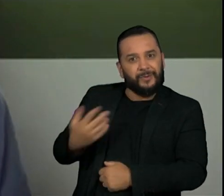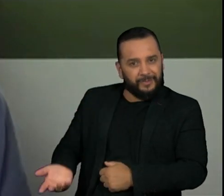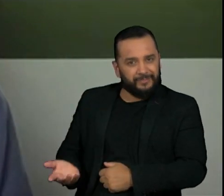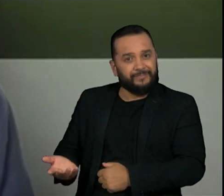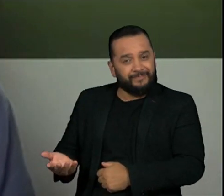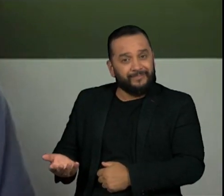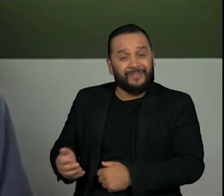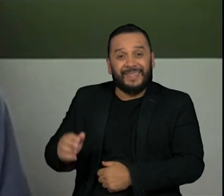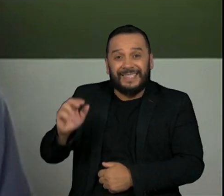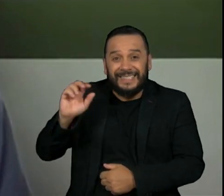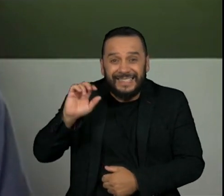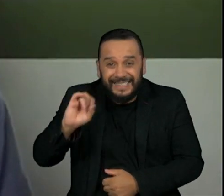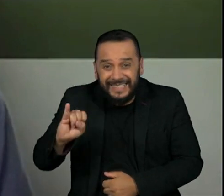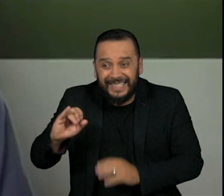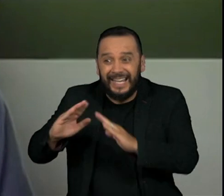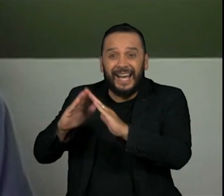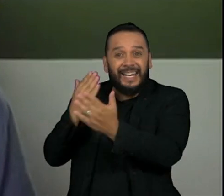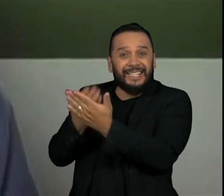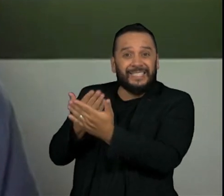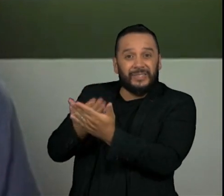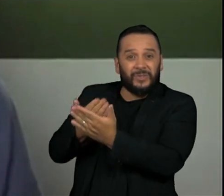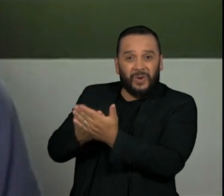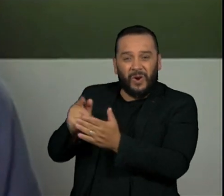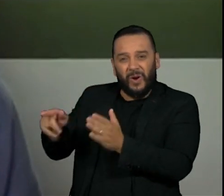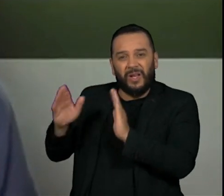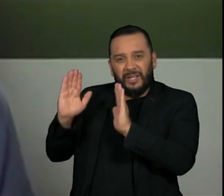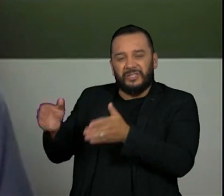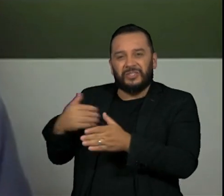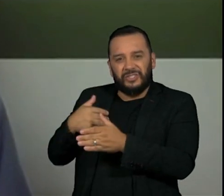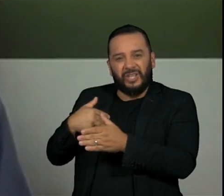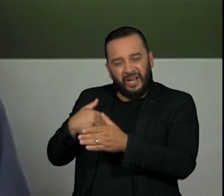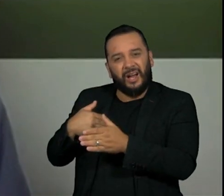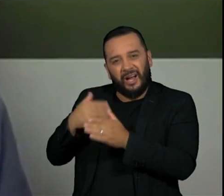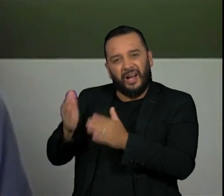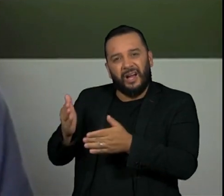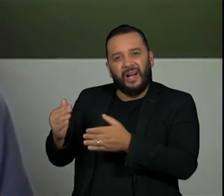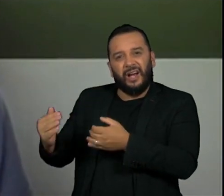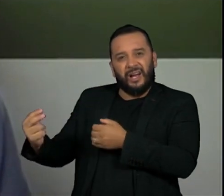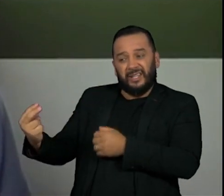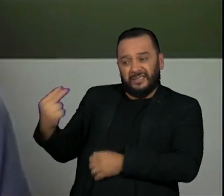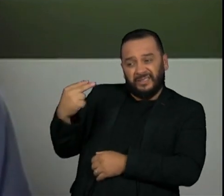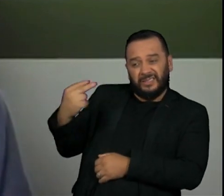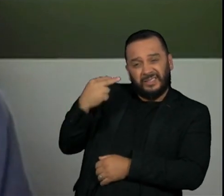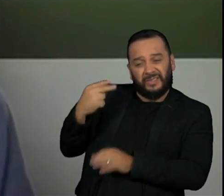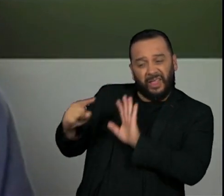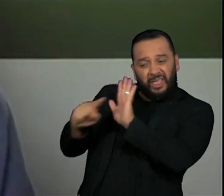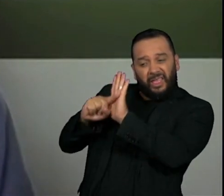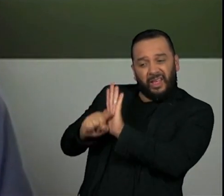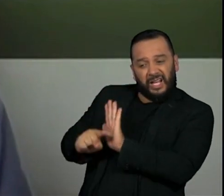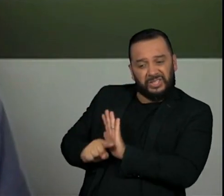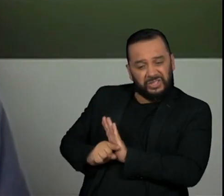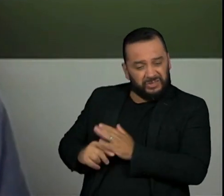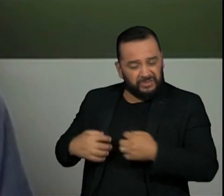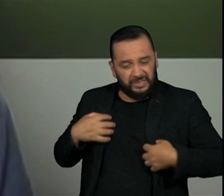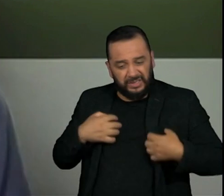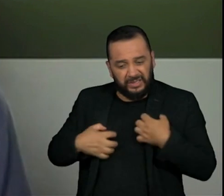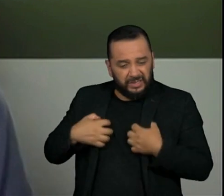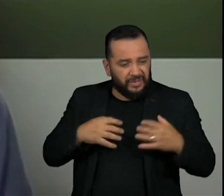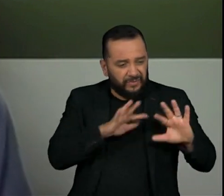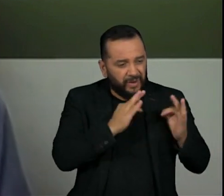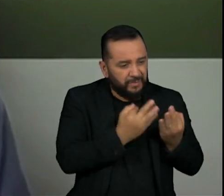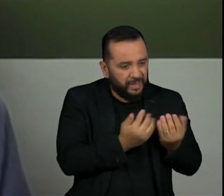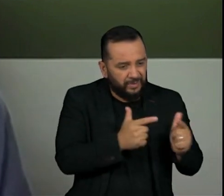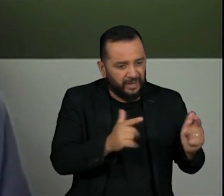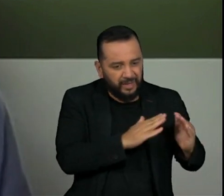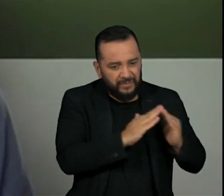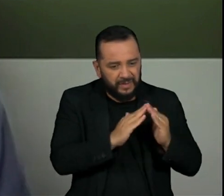esperança cai de que a escola vai ser um lugar que me enxerga na minha individualidade, aí o desespero chega a seu último e as